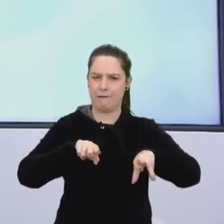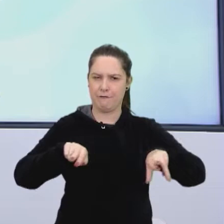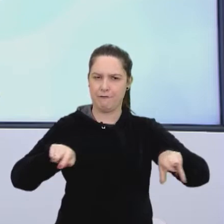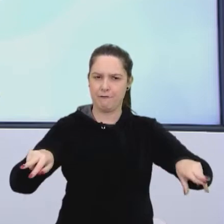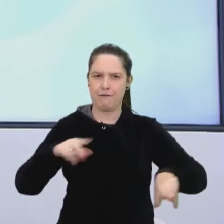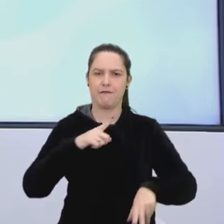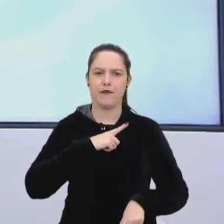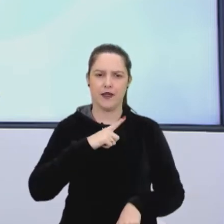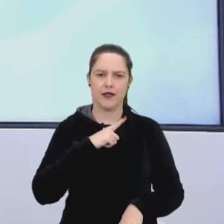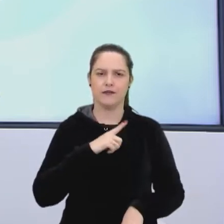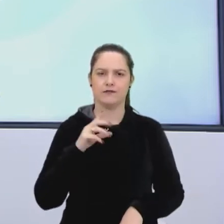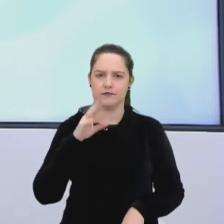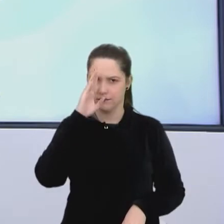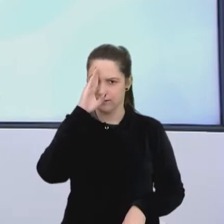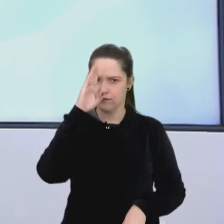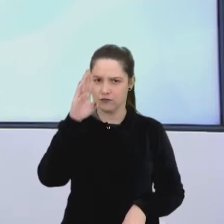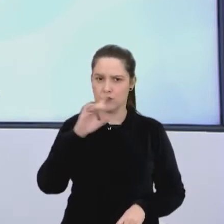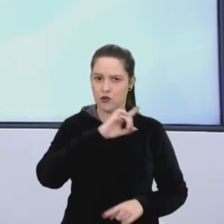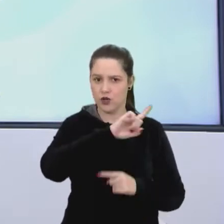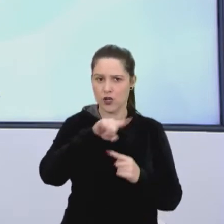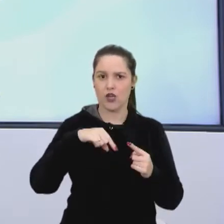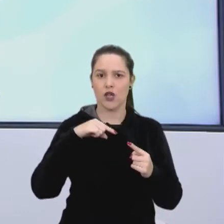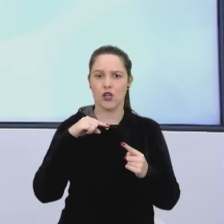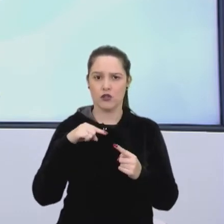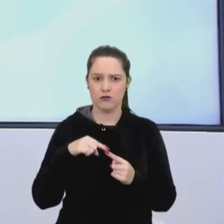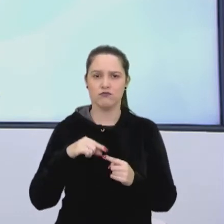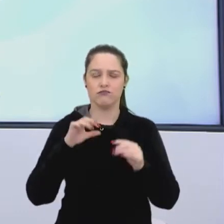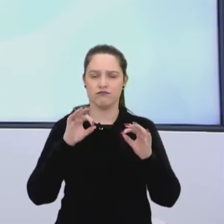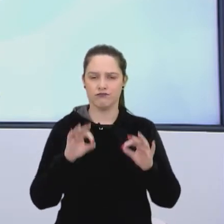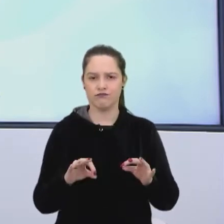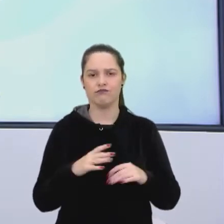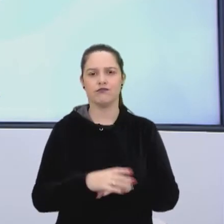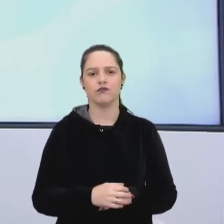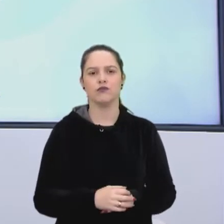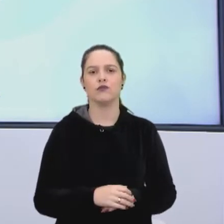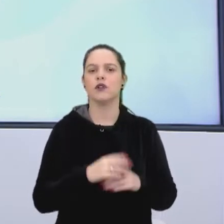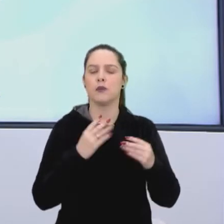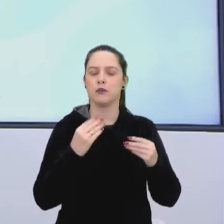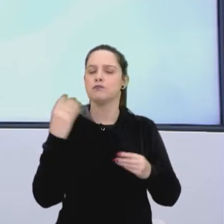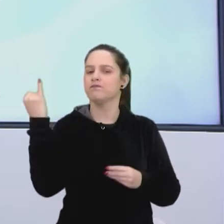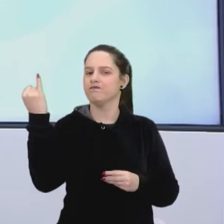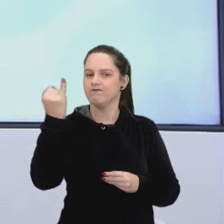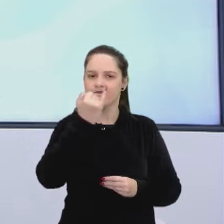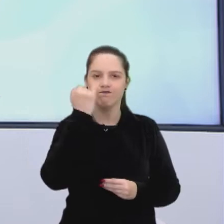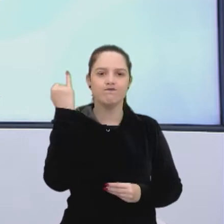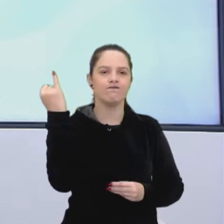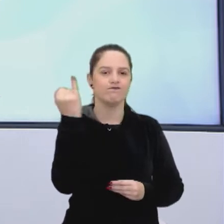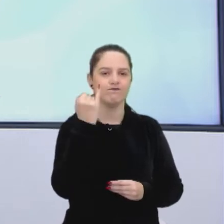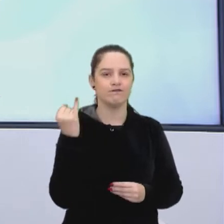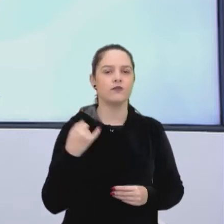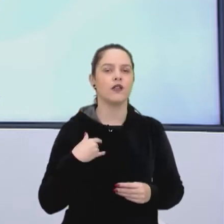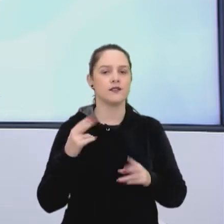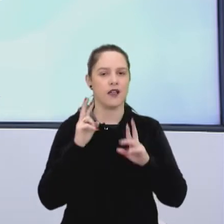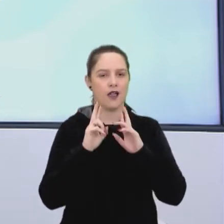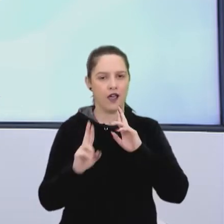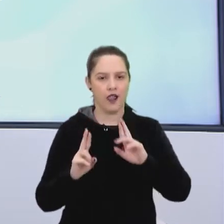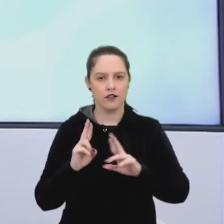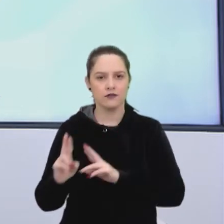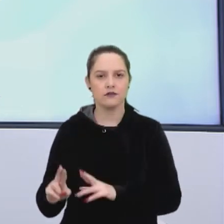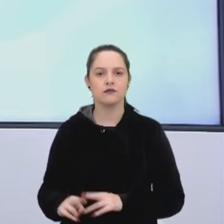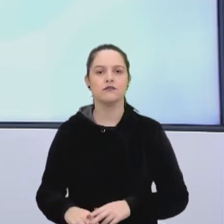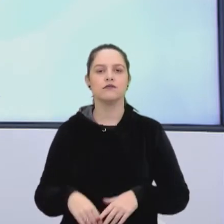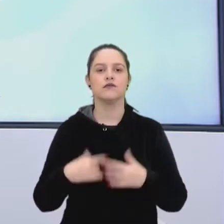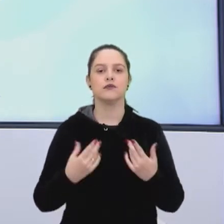inclusive aí nessa questão do objetivo do milênio, né. Então se dá muita importância para essa relação aí de